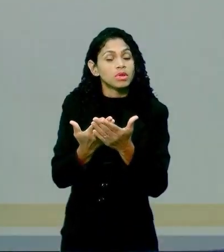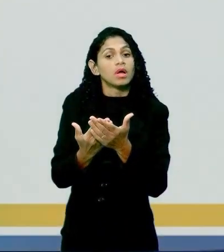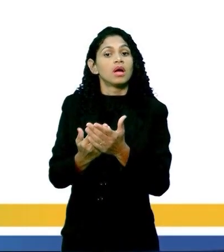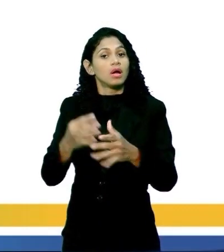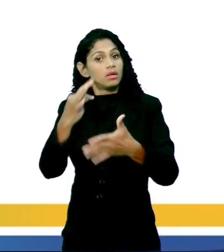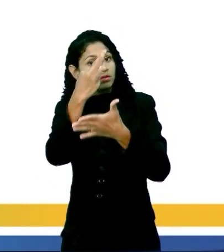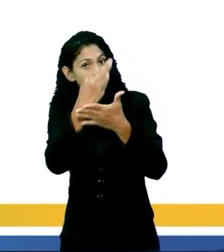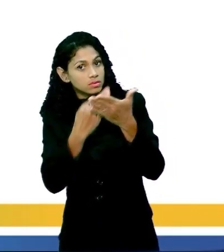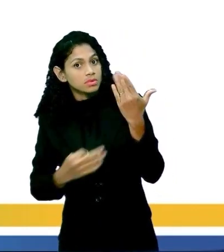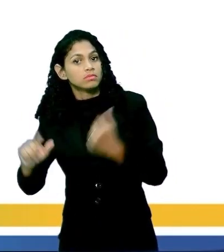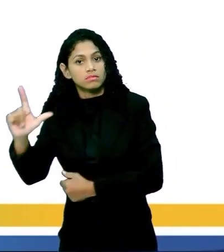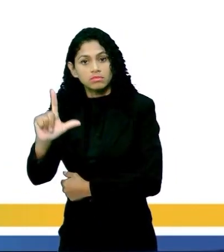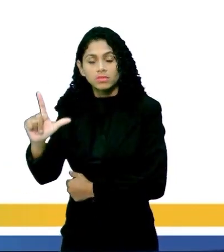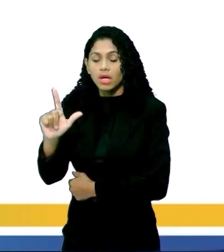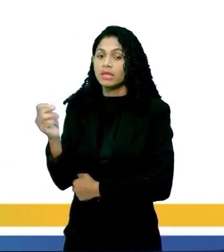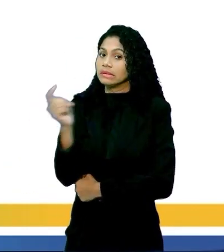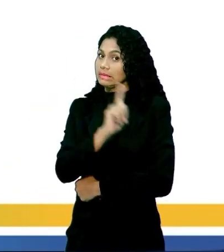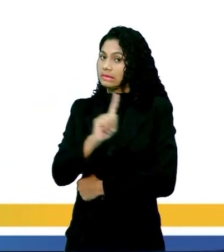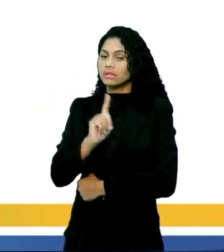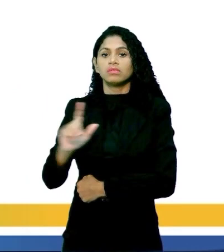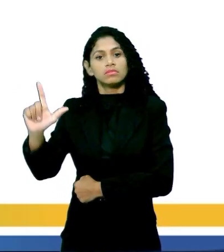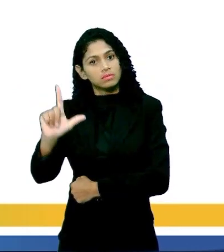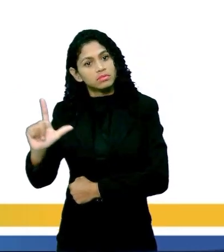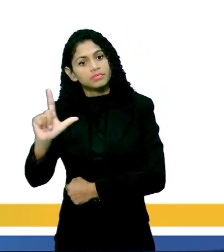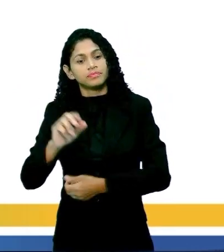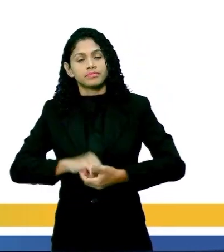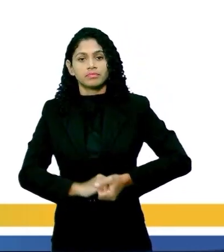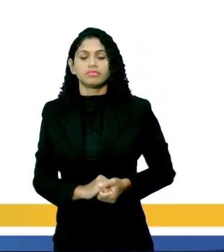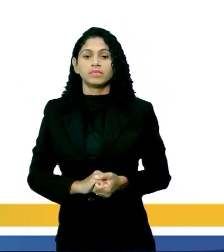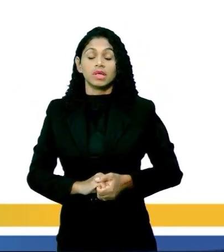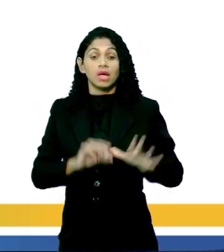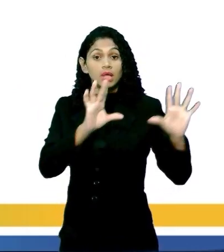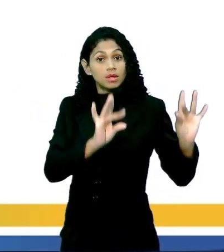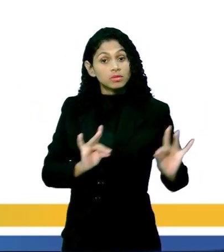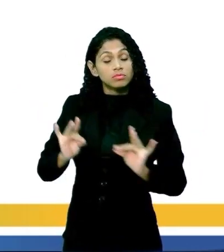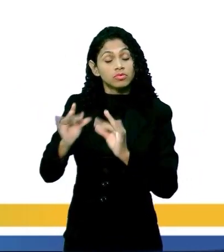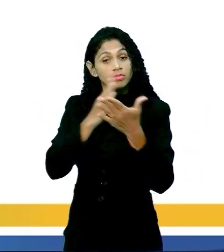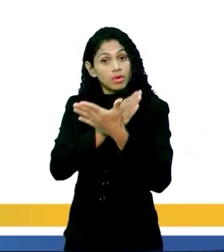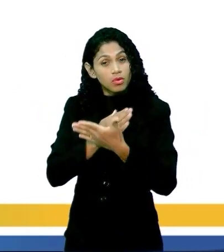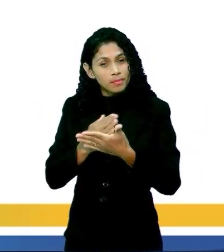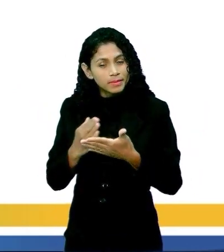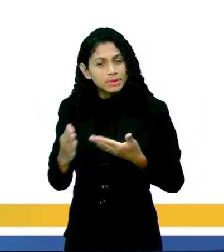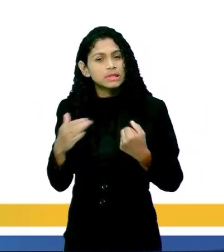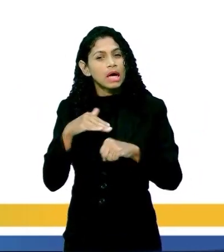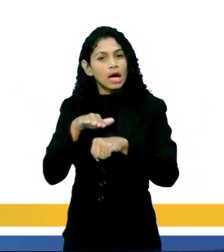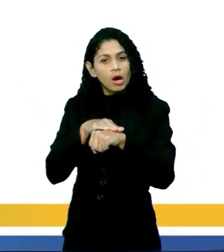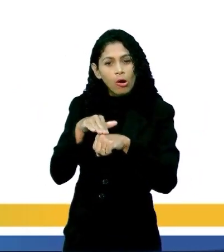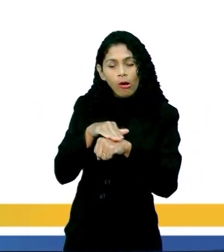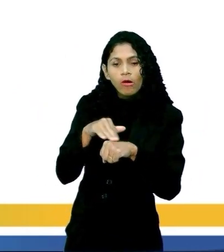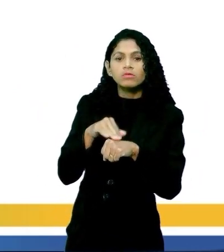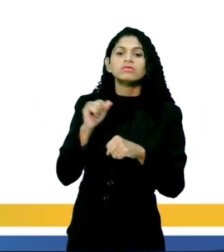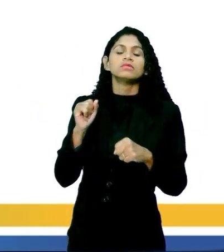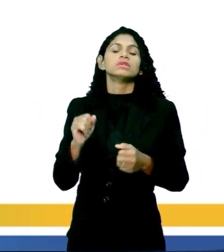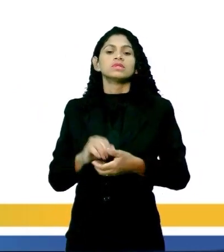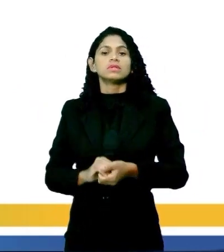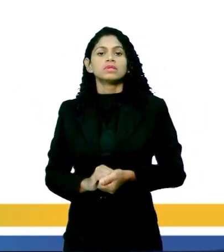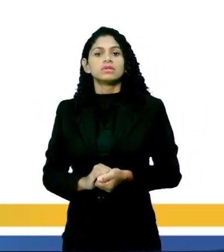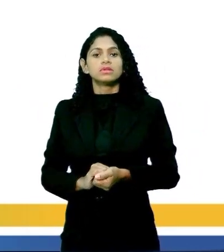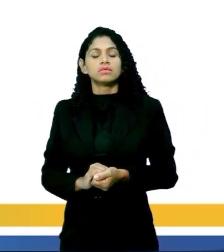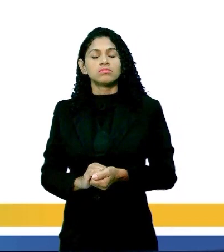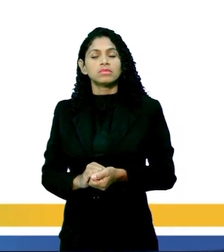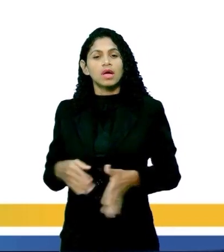lá? Eu trouxe para início aí de conversa, para que nós cheguemos ao nosso